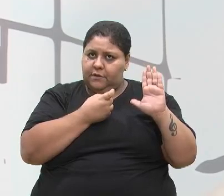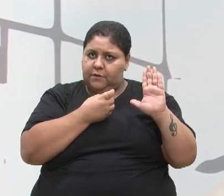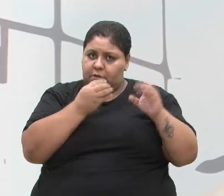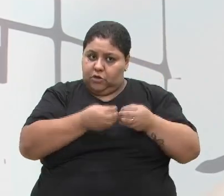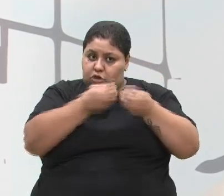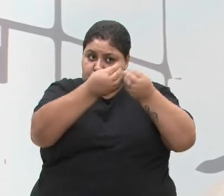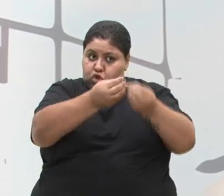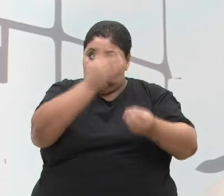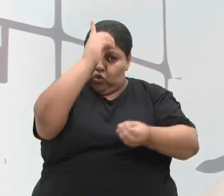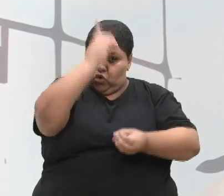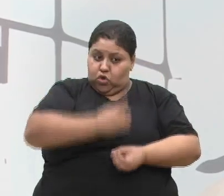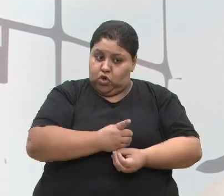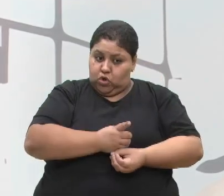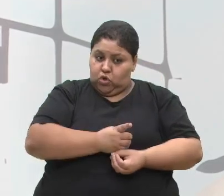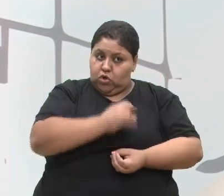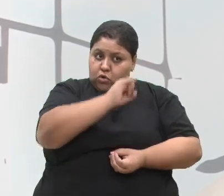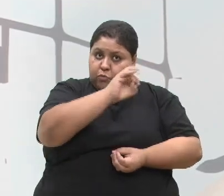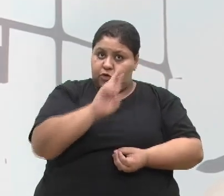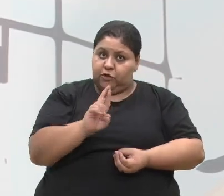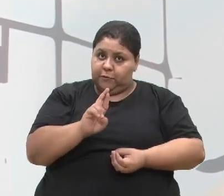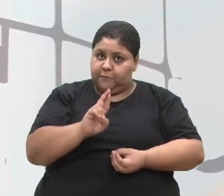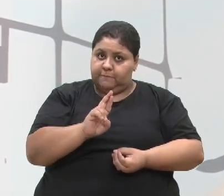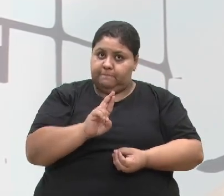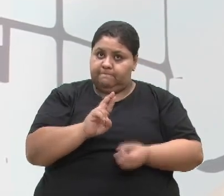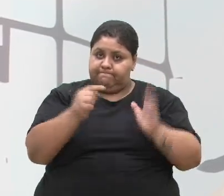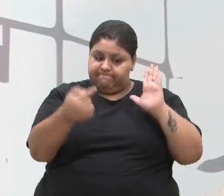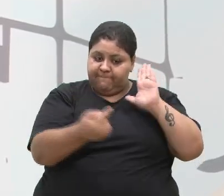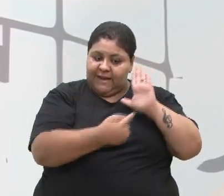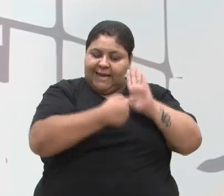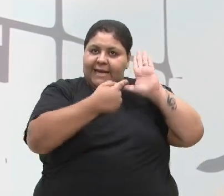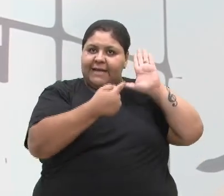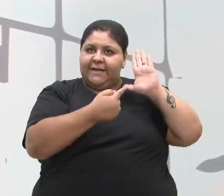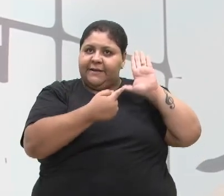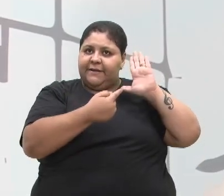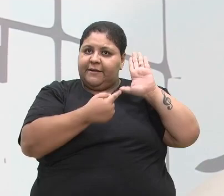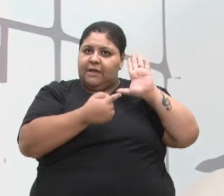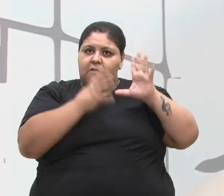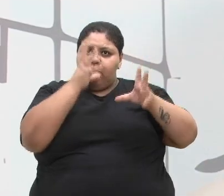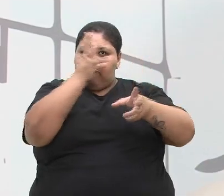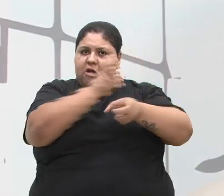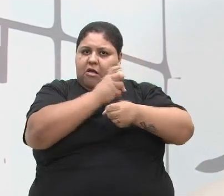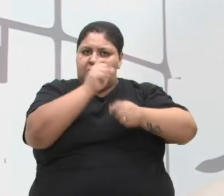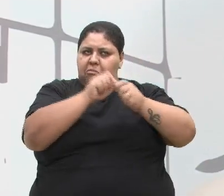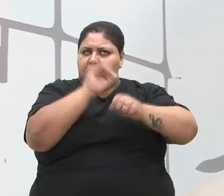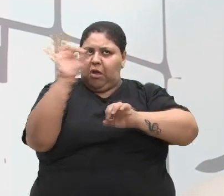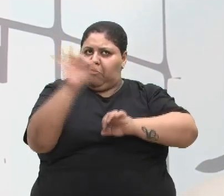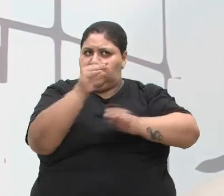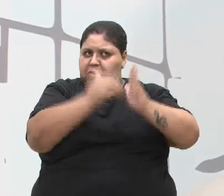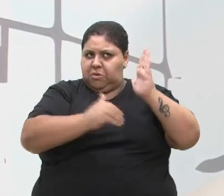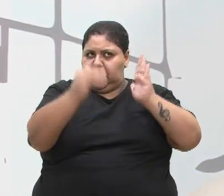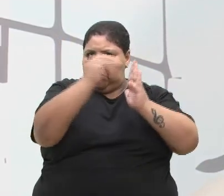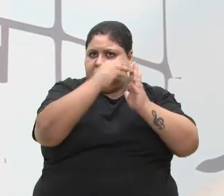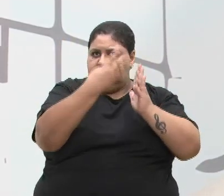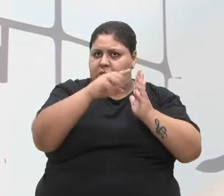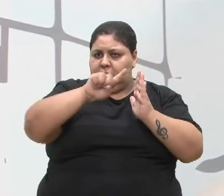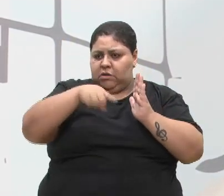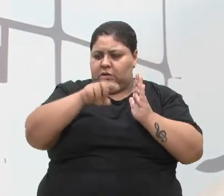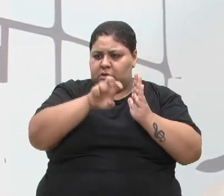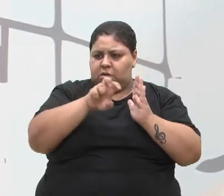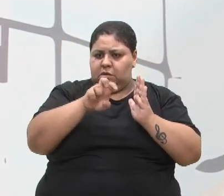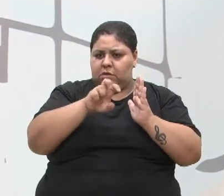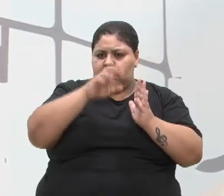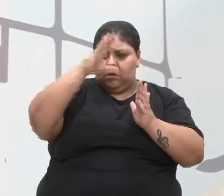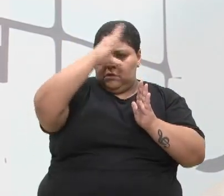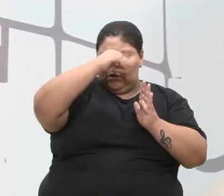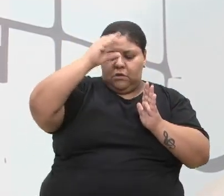doações diretamente na declaração. Então, vai lá. E aí ele mesmo calcula qual é o percentual máximo, que é 3% para o fundo da criança e